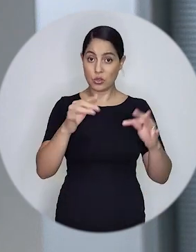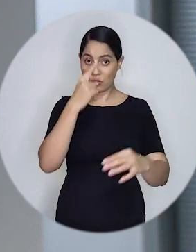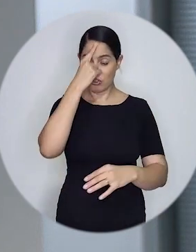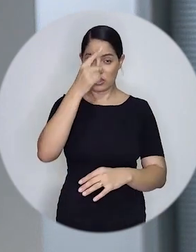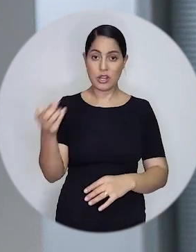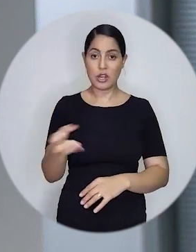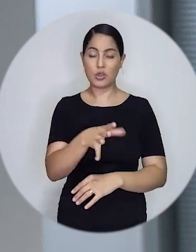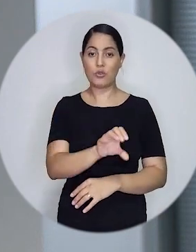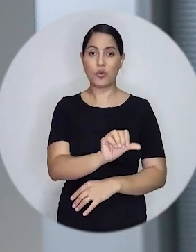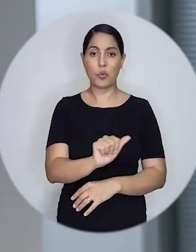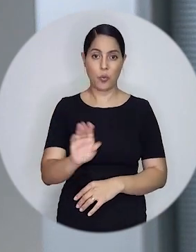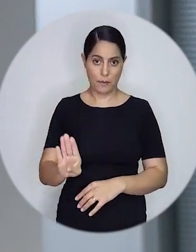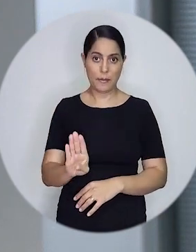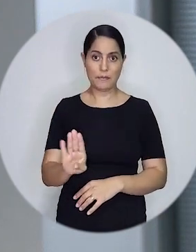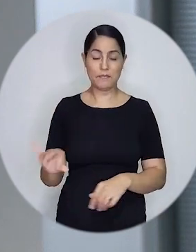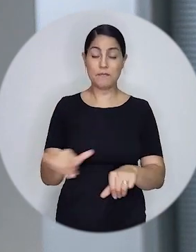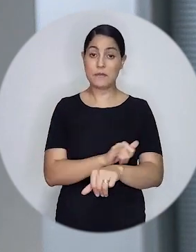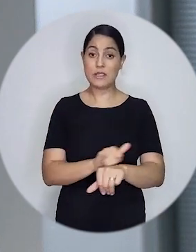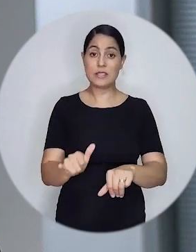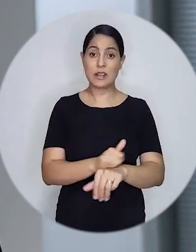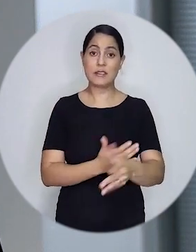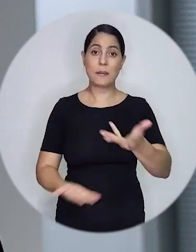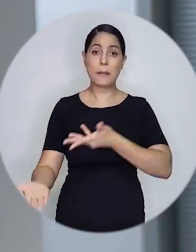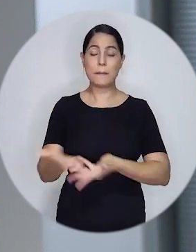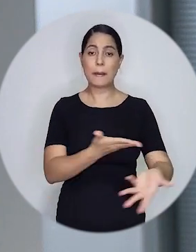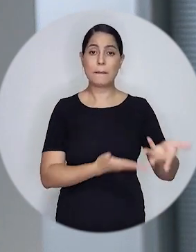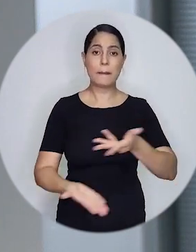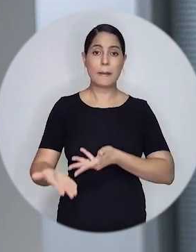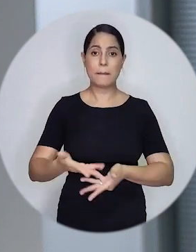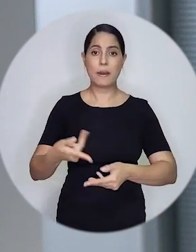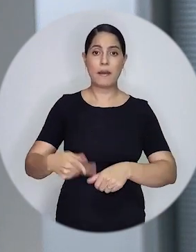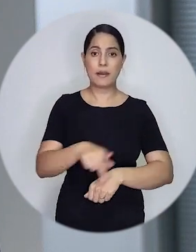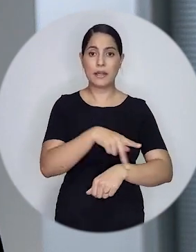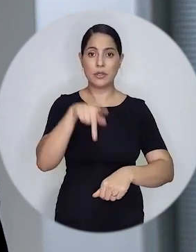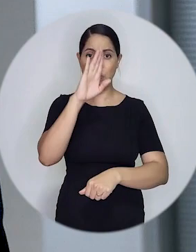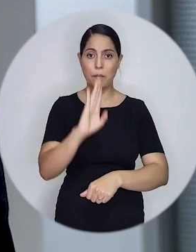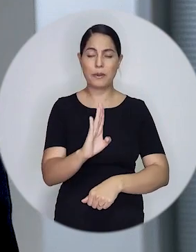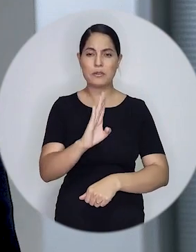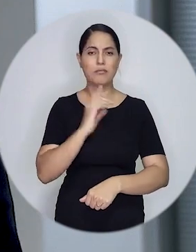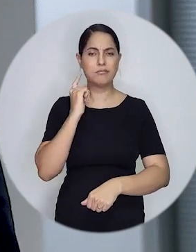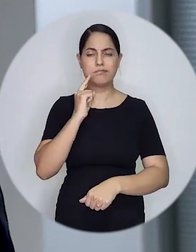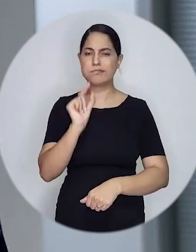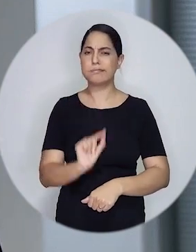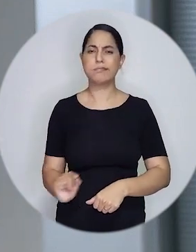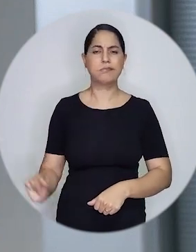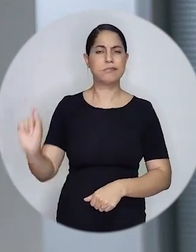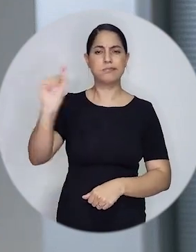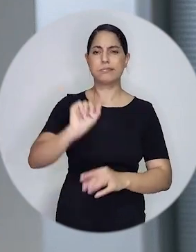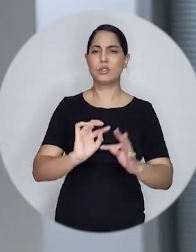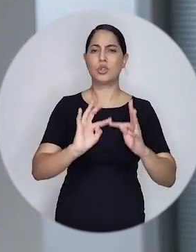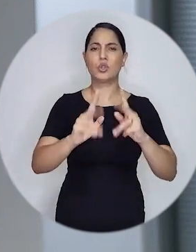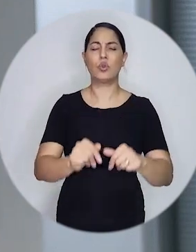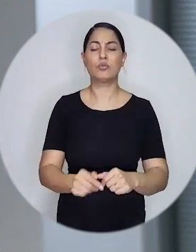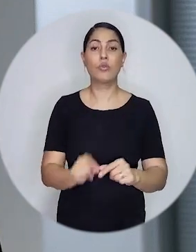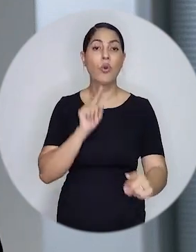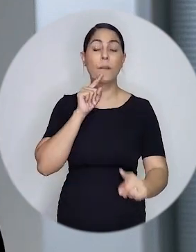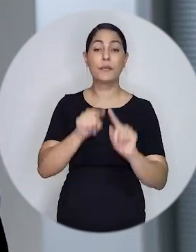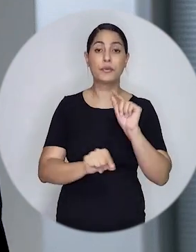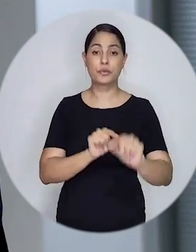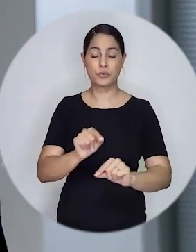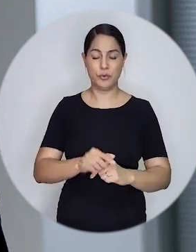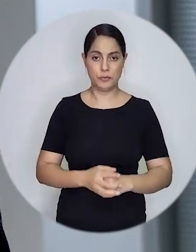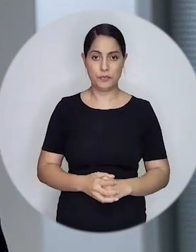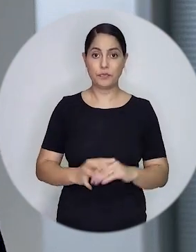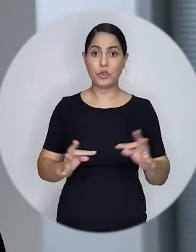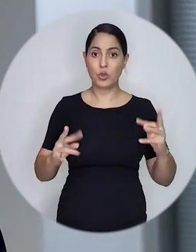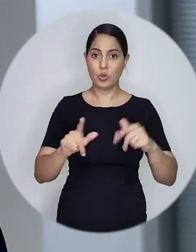de tecnologia e inovação da Ordem e, principalmente, criar um mecanismo de interação com a advocacia brasileira. Para tanto, reunimos